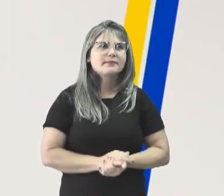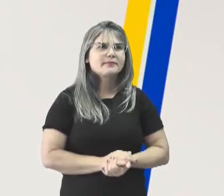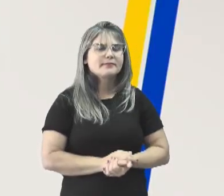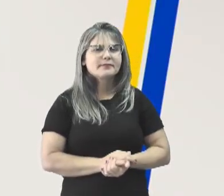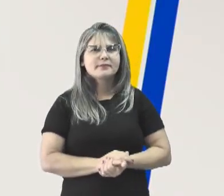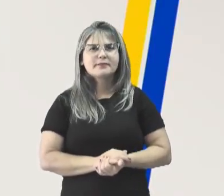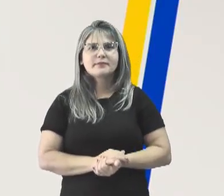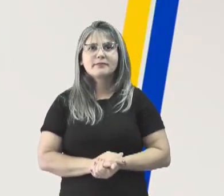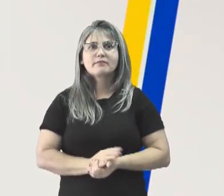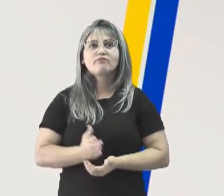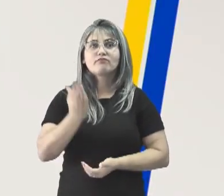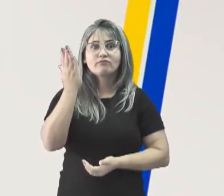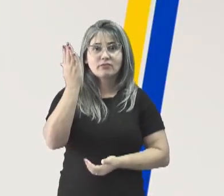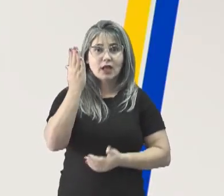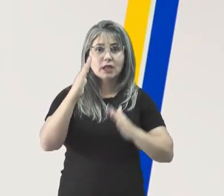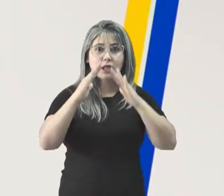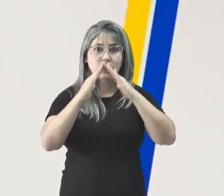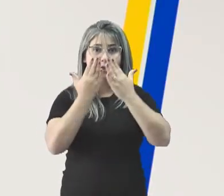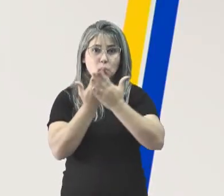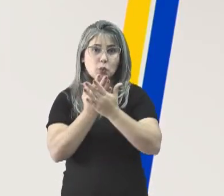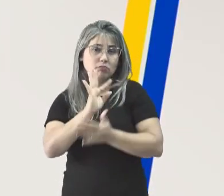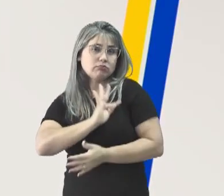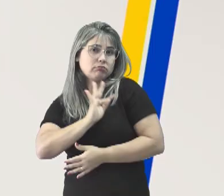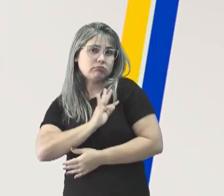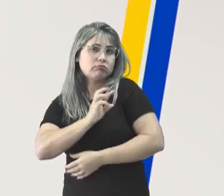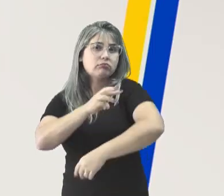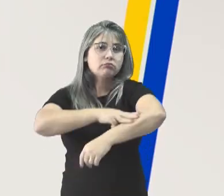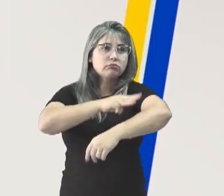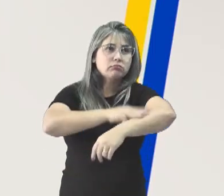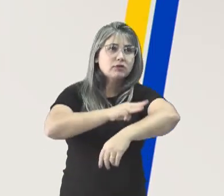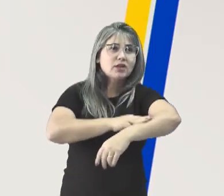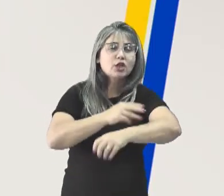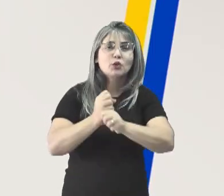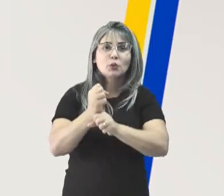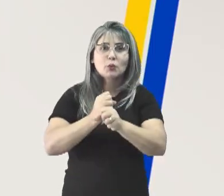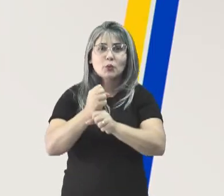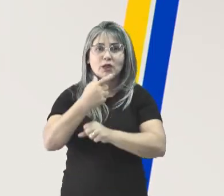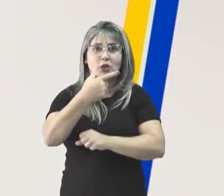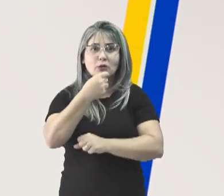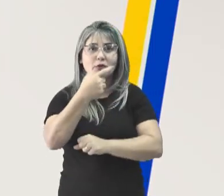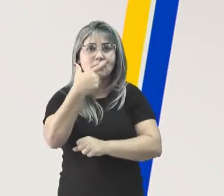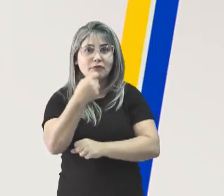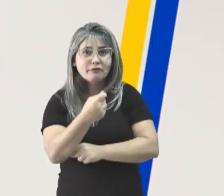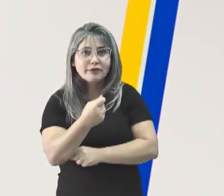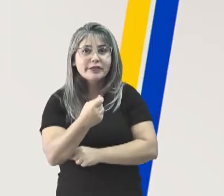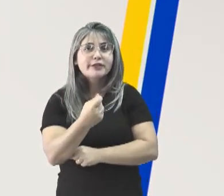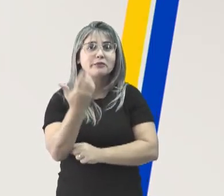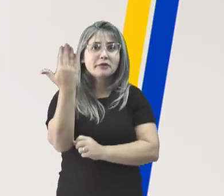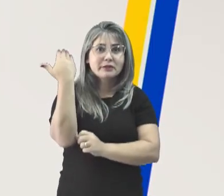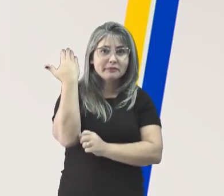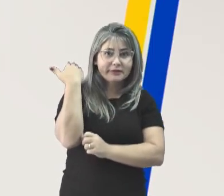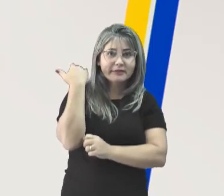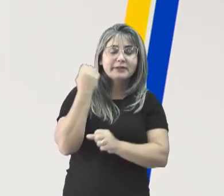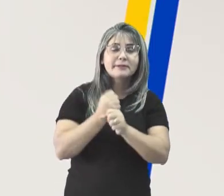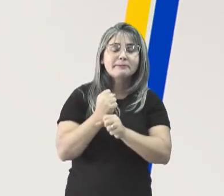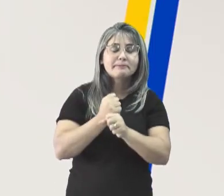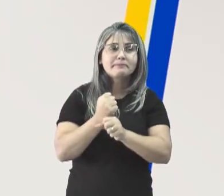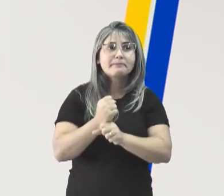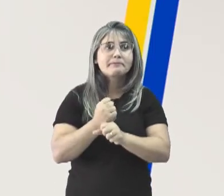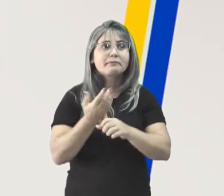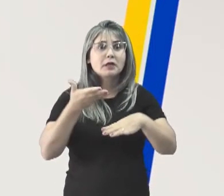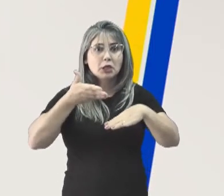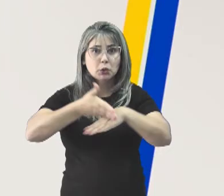Eita, Escola Agrícola de Jundiaí, exame de seleção do ano passado, 2020, para a galera que entrou esse ano para estudar lá. Diz o seguinte,